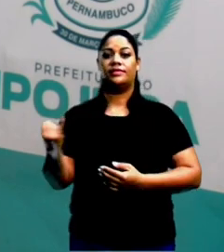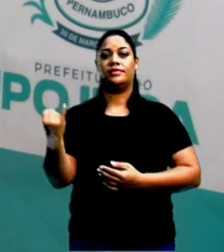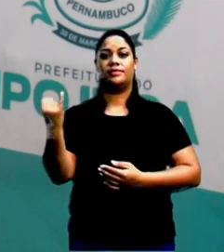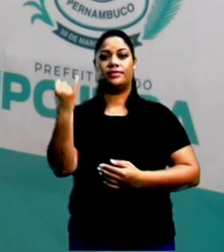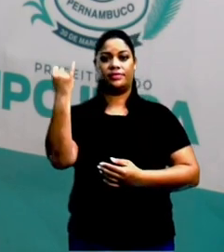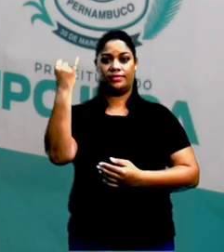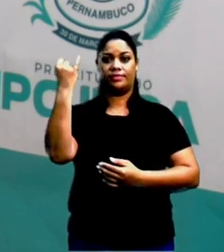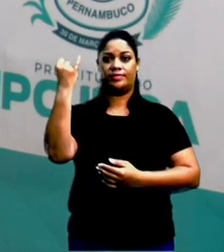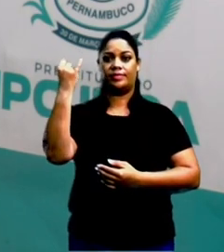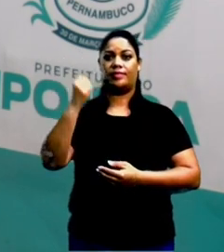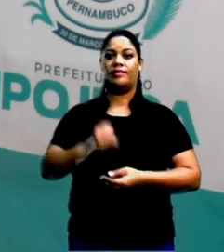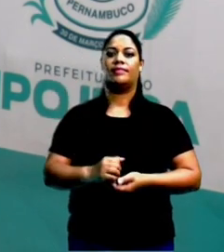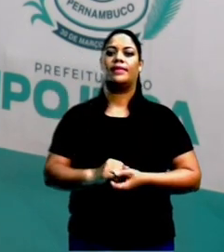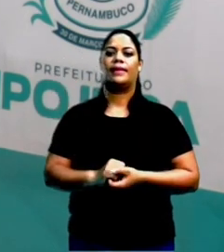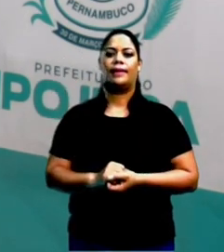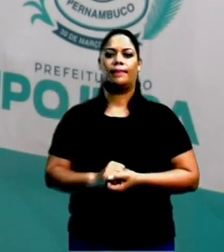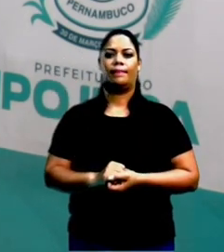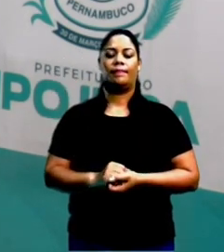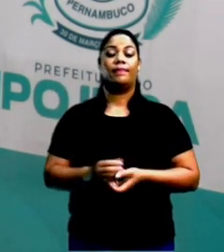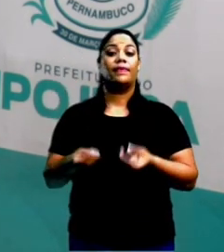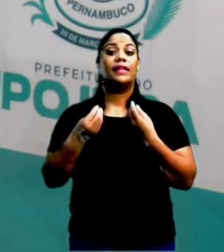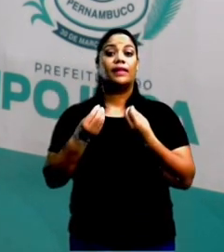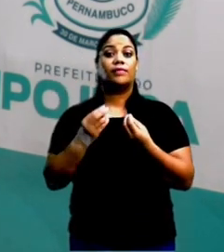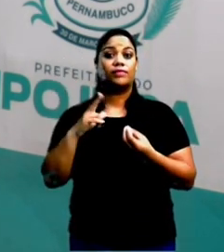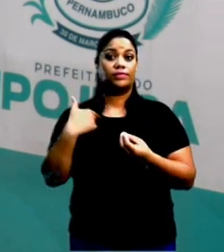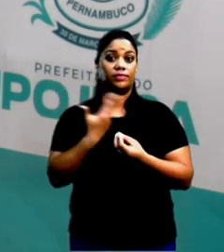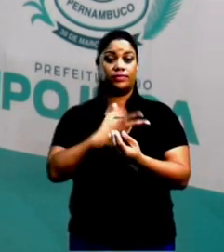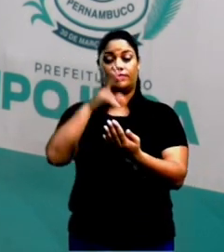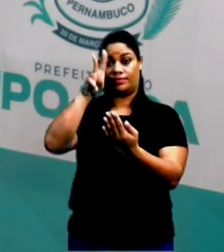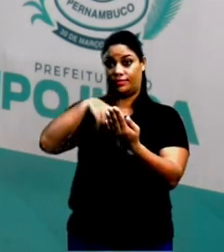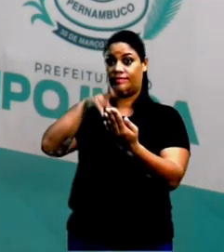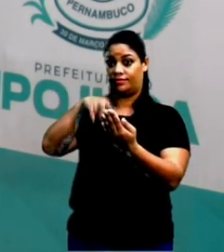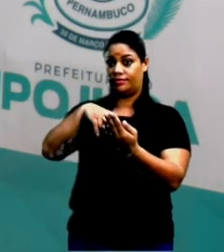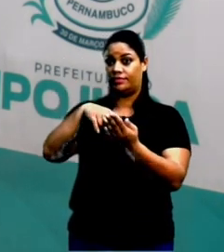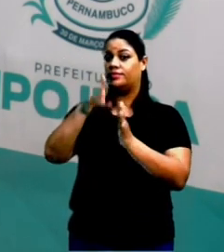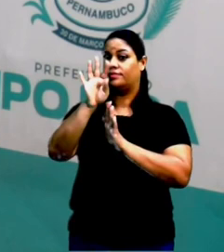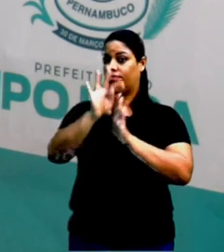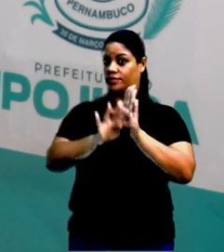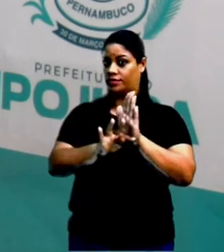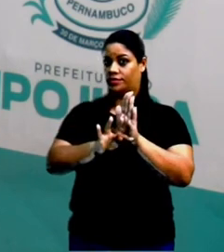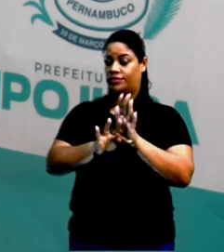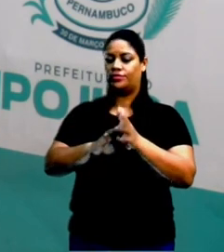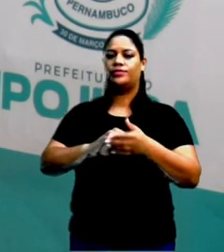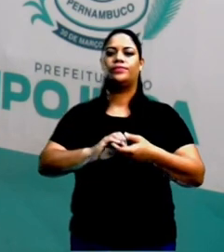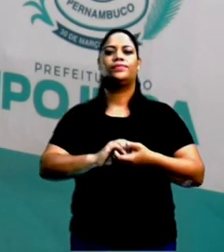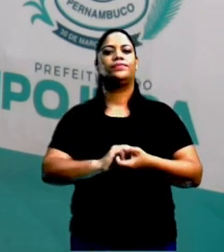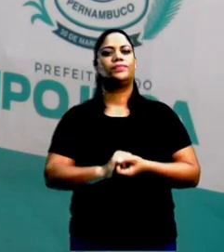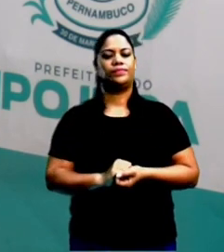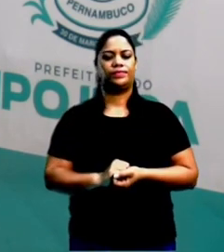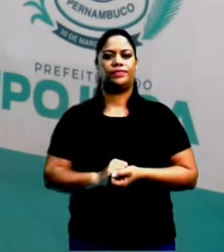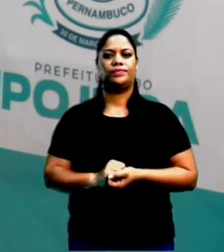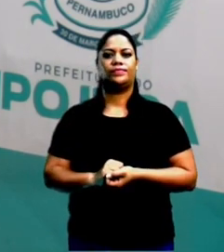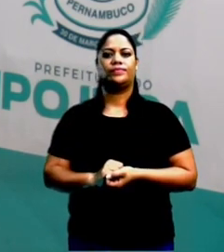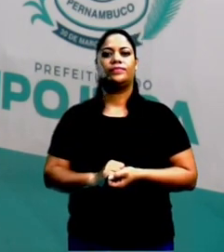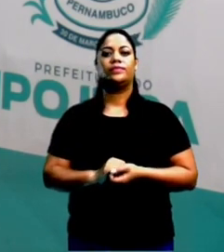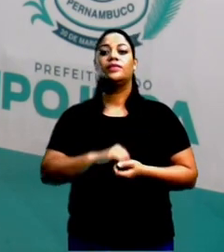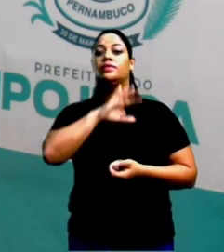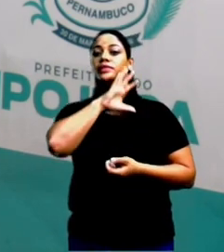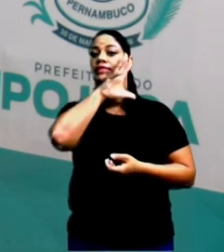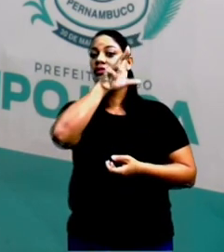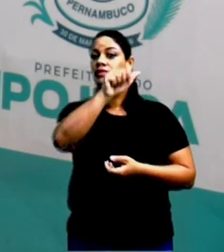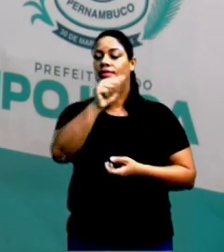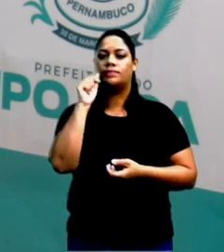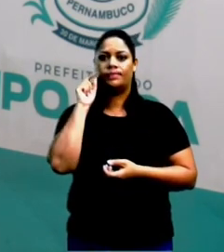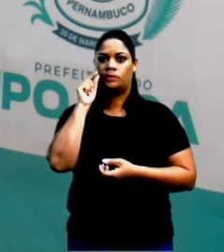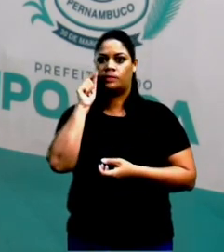importante. Então, como a gente leu aqui o texto do Leão e o Ratinho